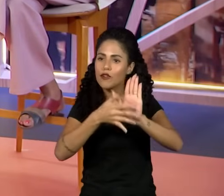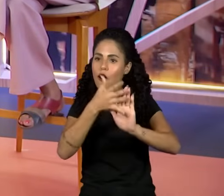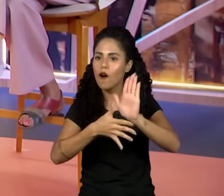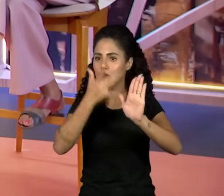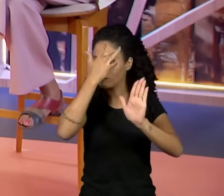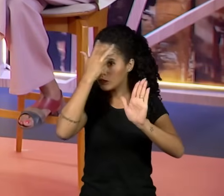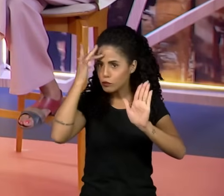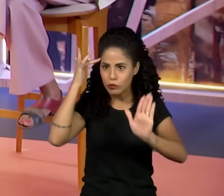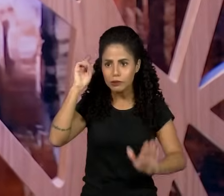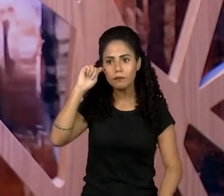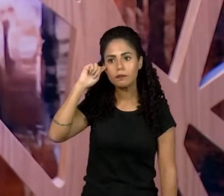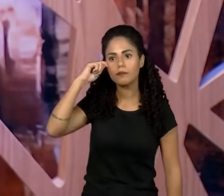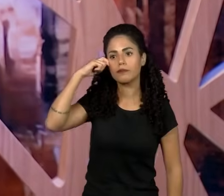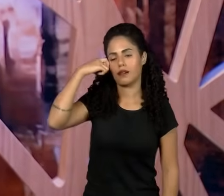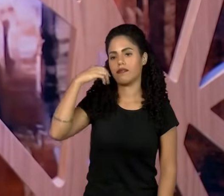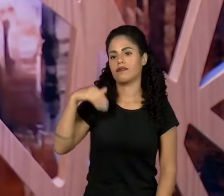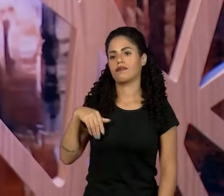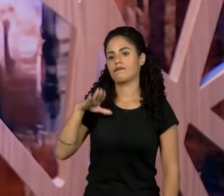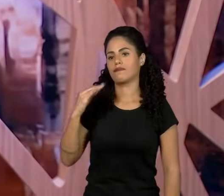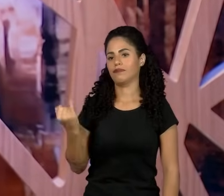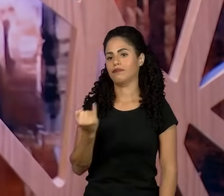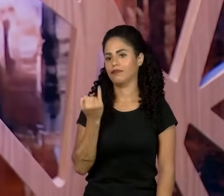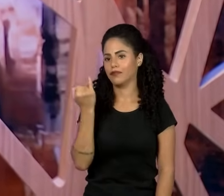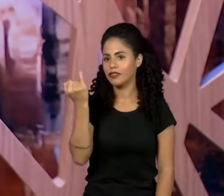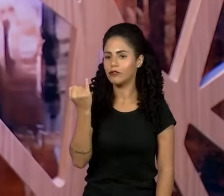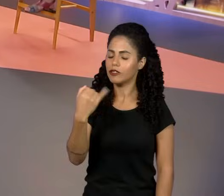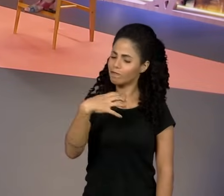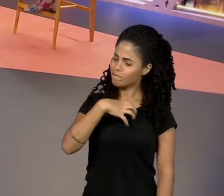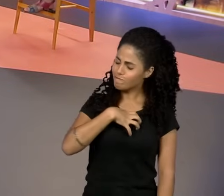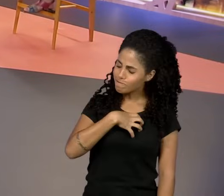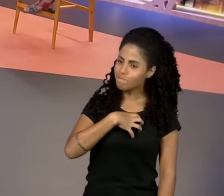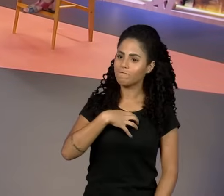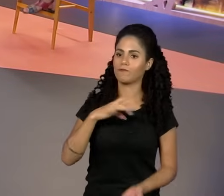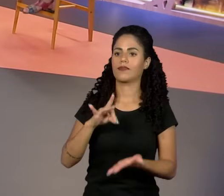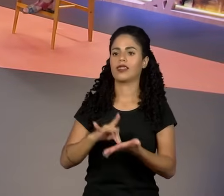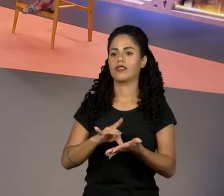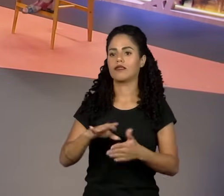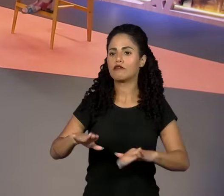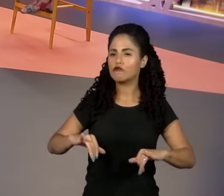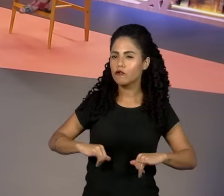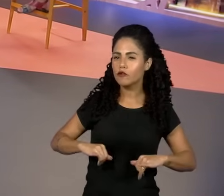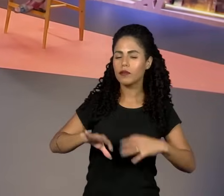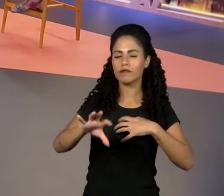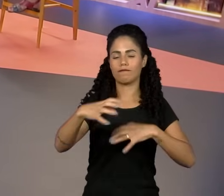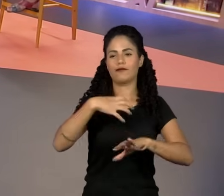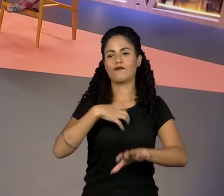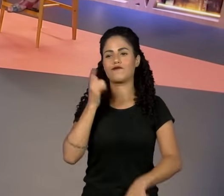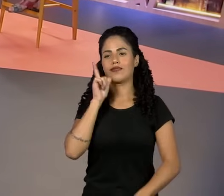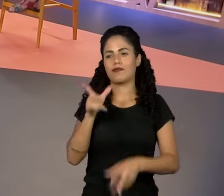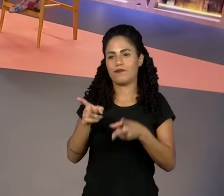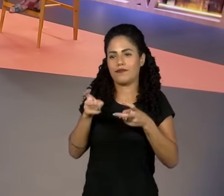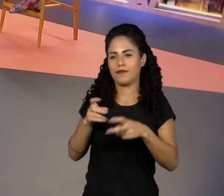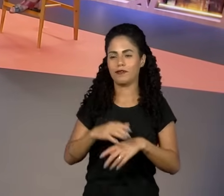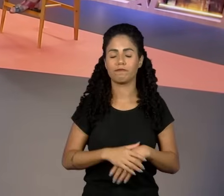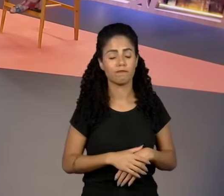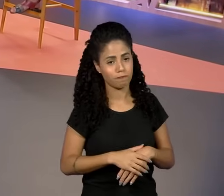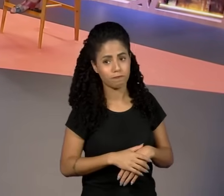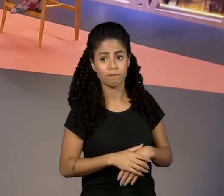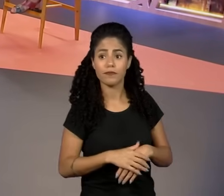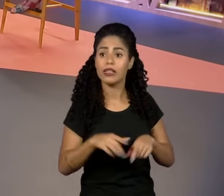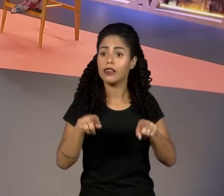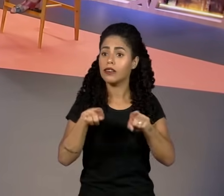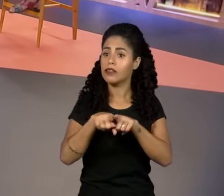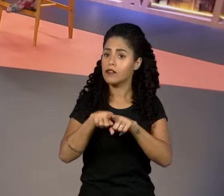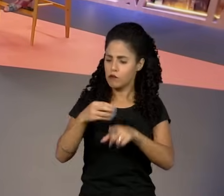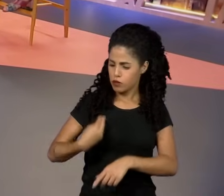história, tem mais chances de humanizar essas histórias também. E aí ter as biografias, né, Sidney? E tem um momento que eu acho que a gente vive